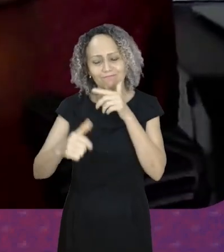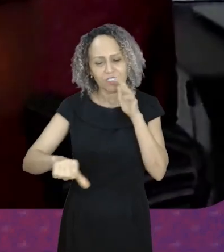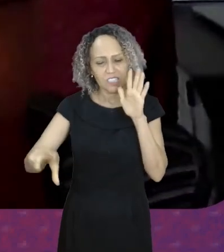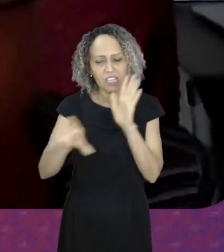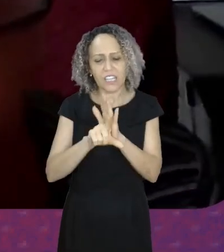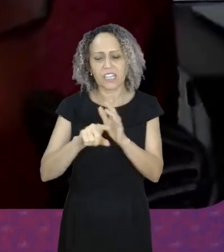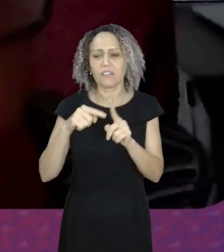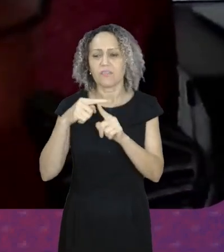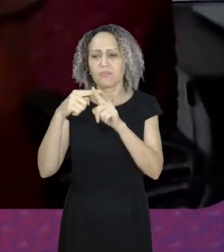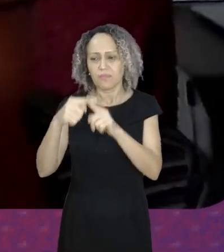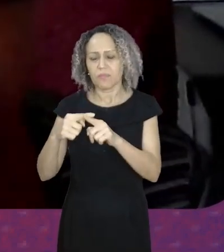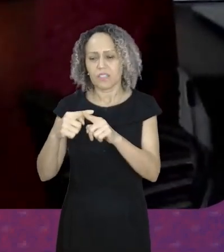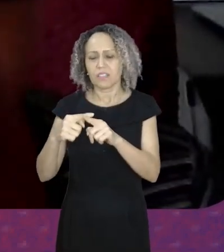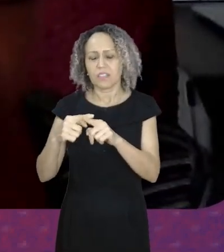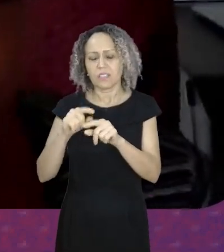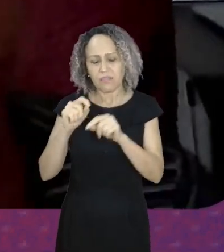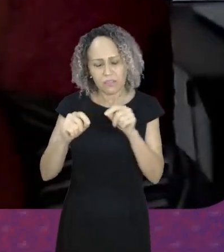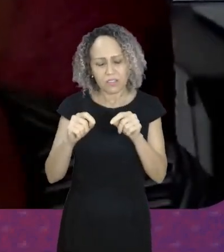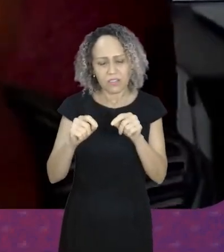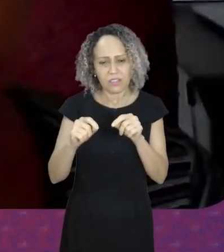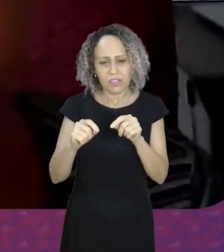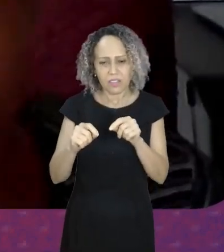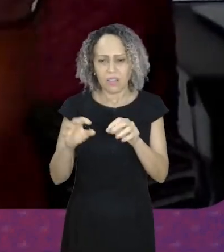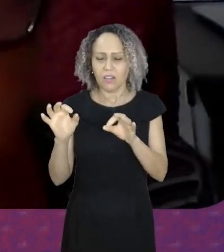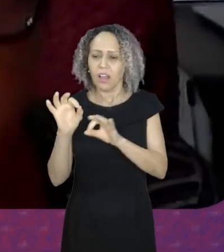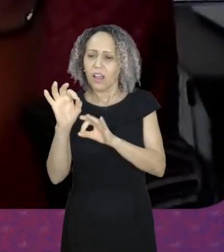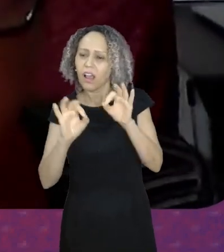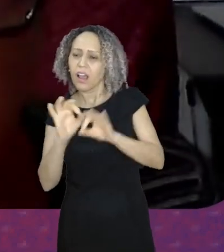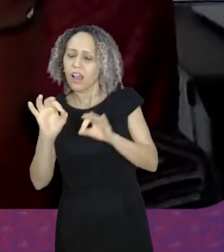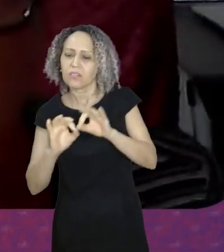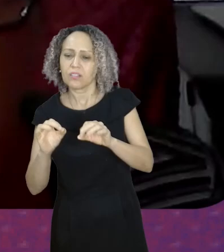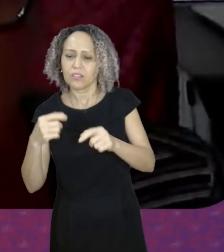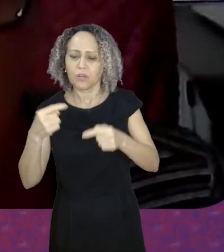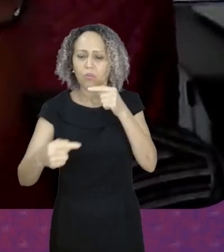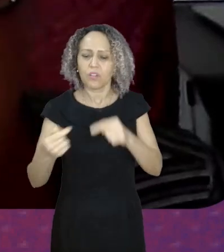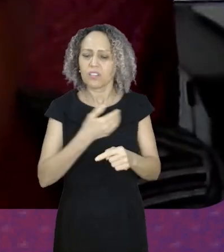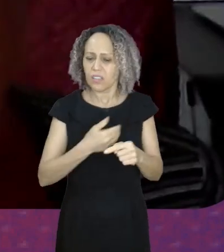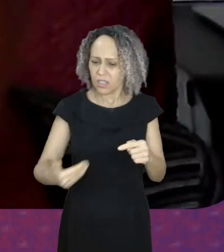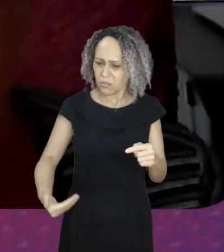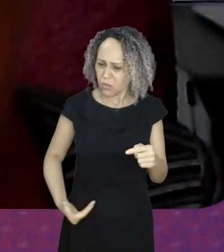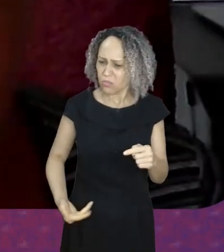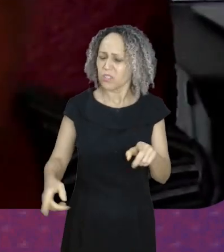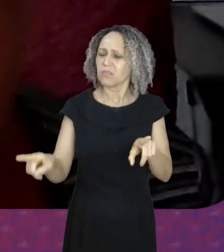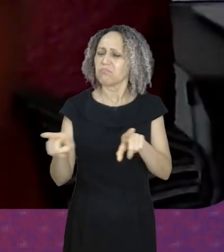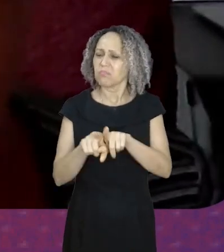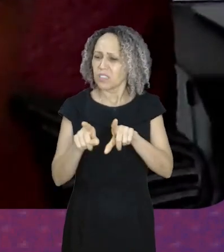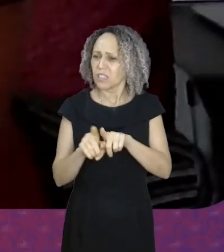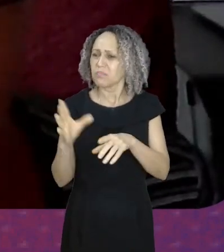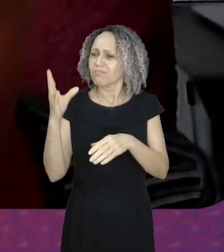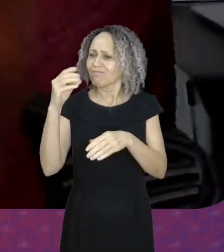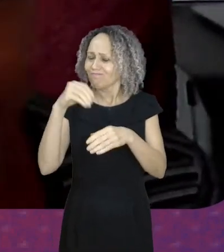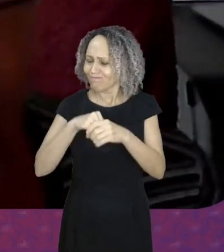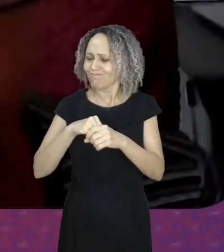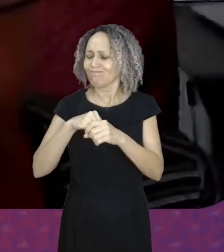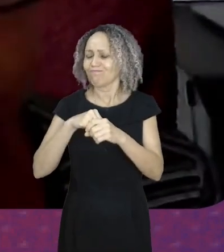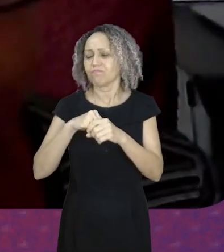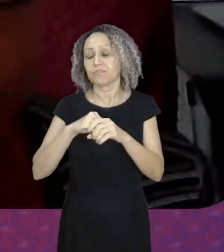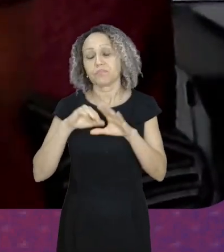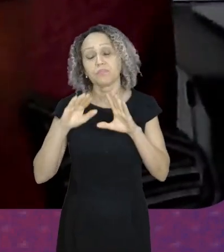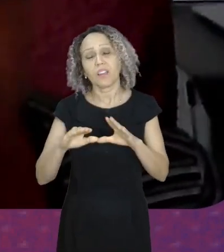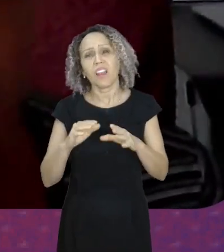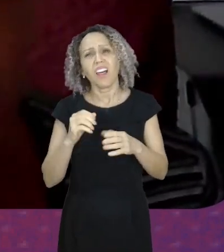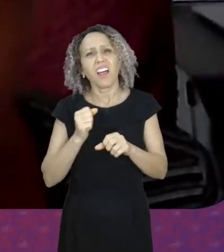a construção de políticas públicas não fica por aí. Se lá nos idos